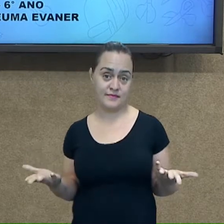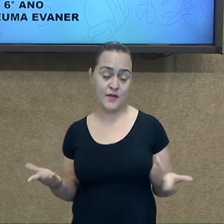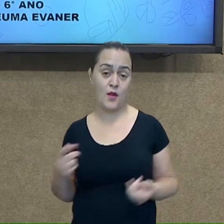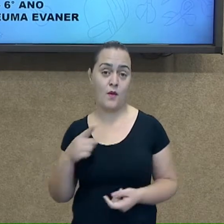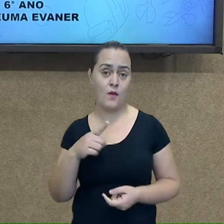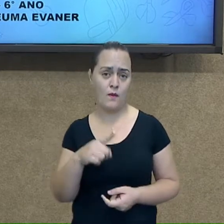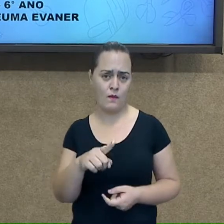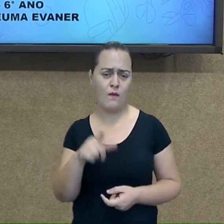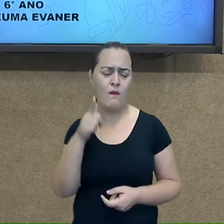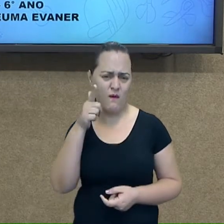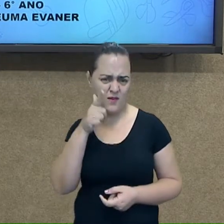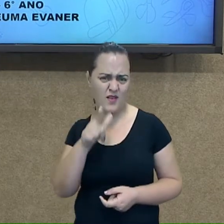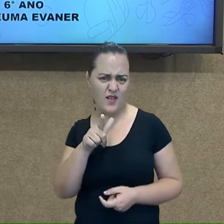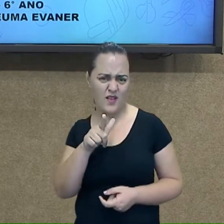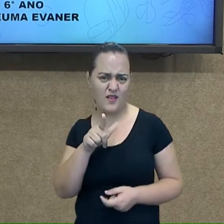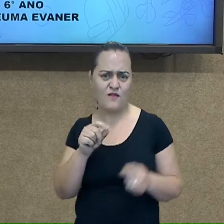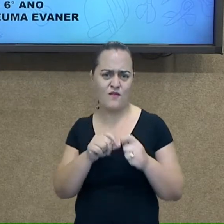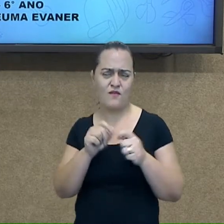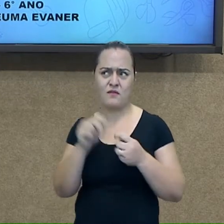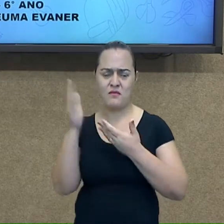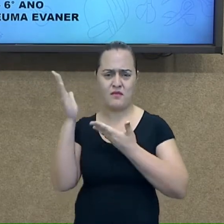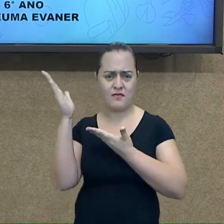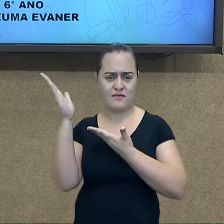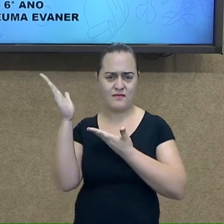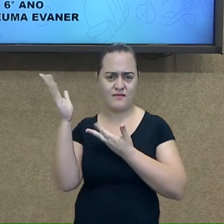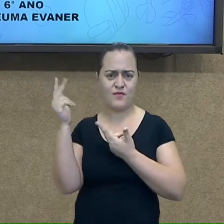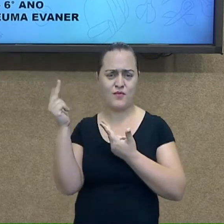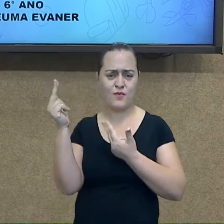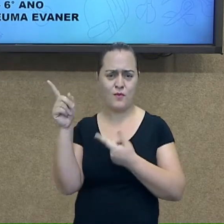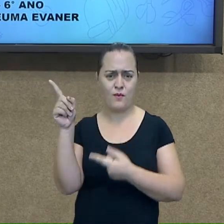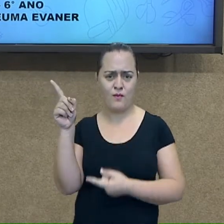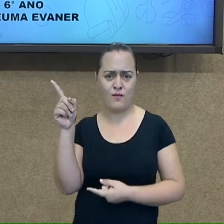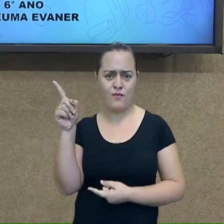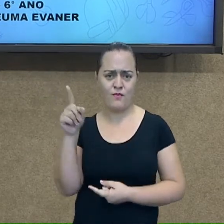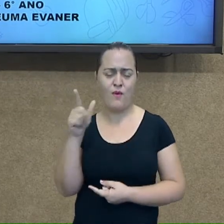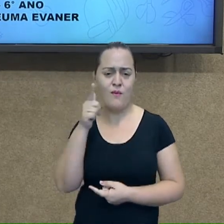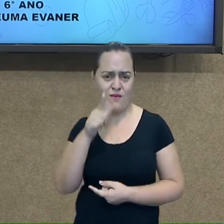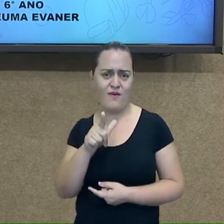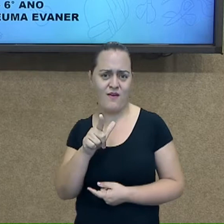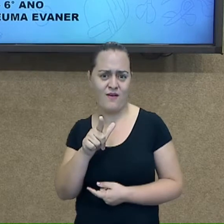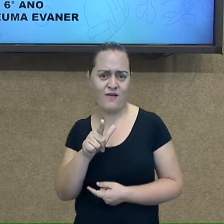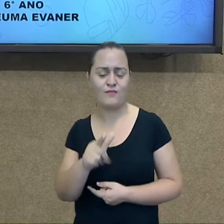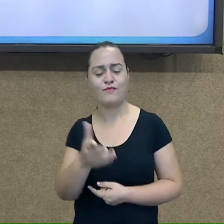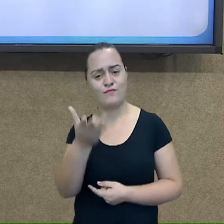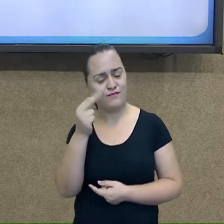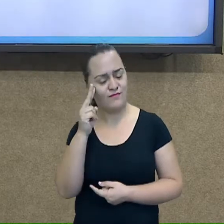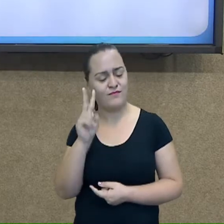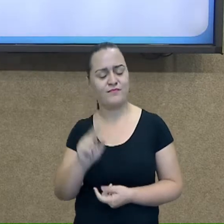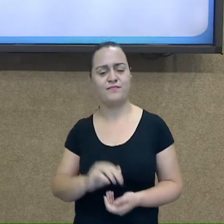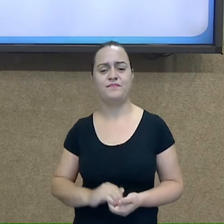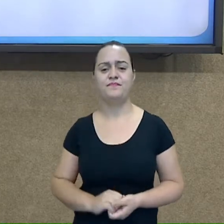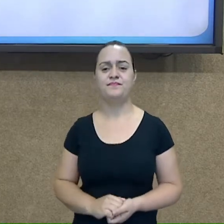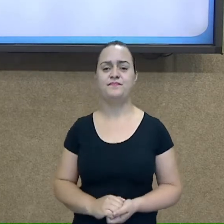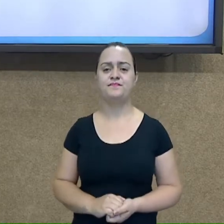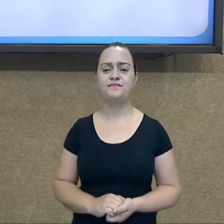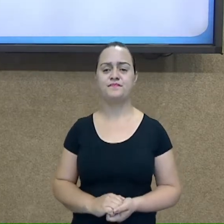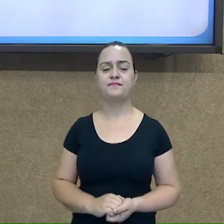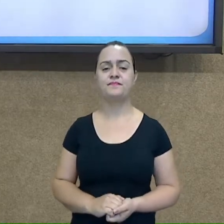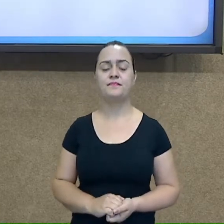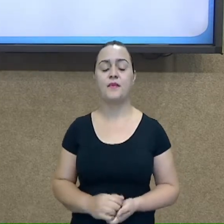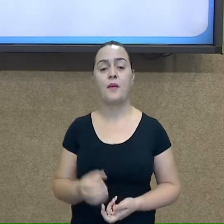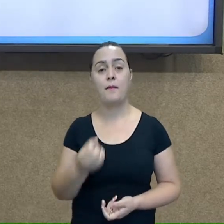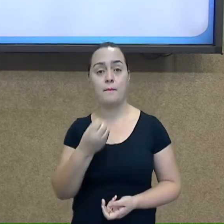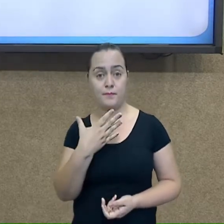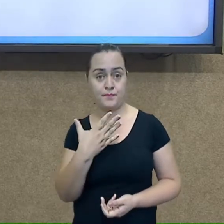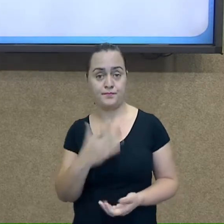esse movimento, tem essa elasticidade toda? Vamos seguir? Bom, o